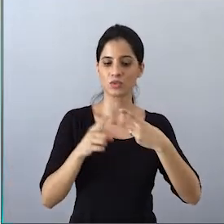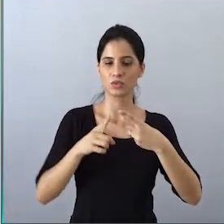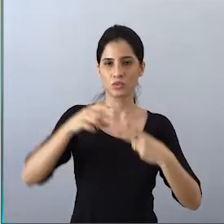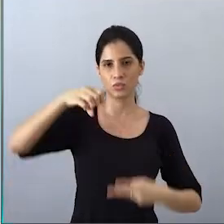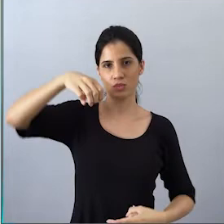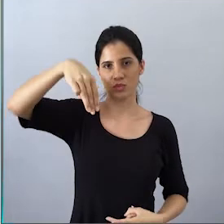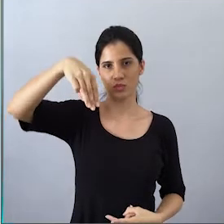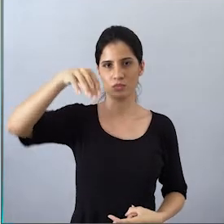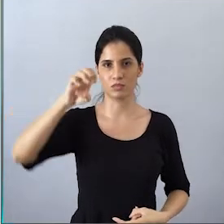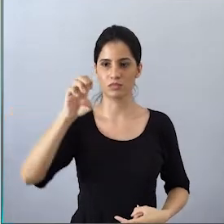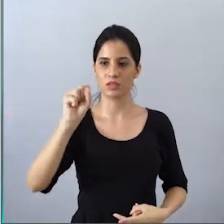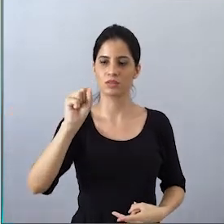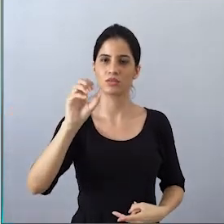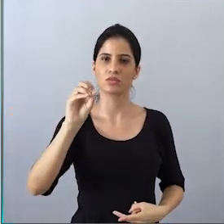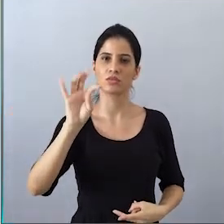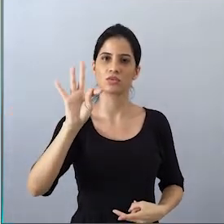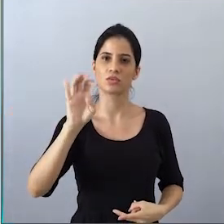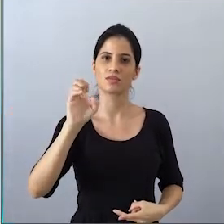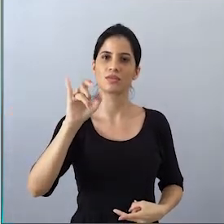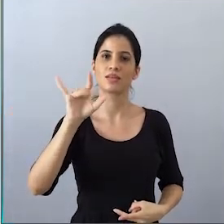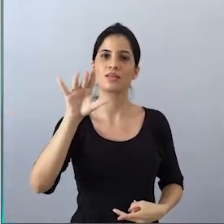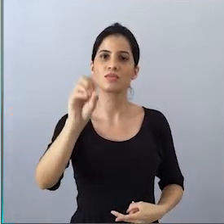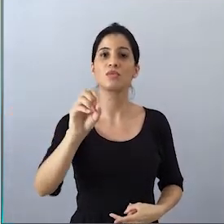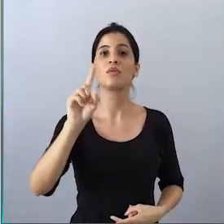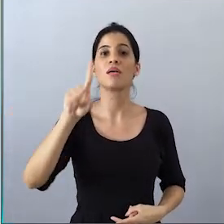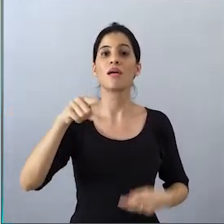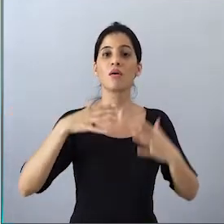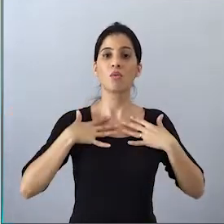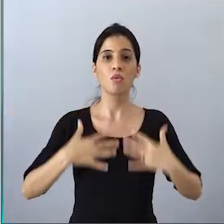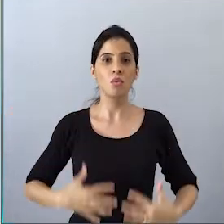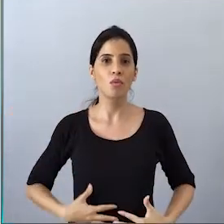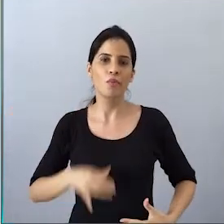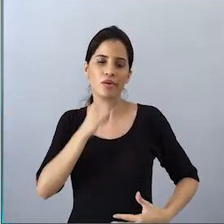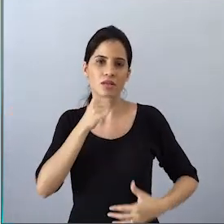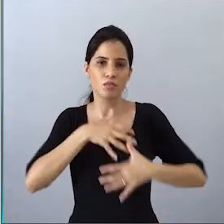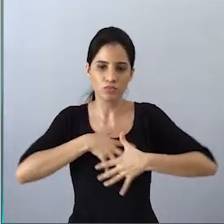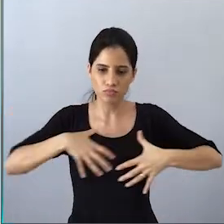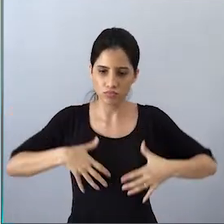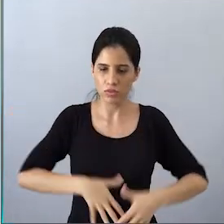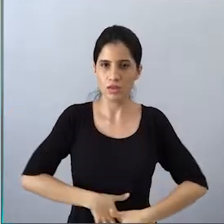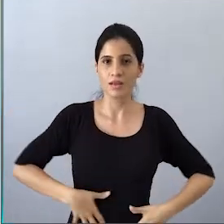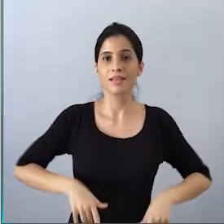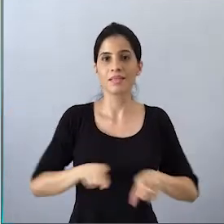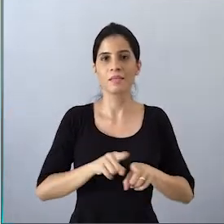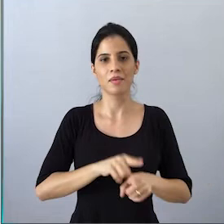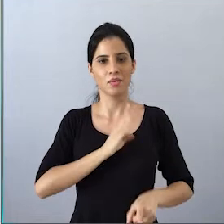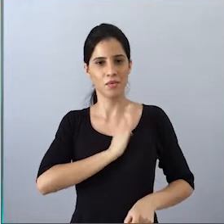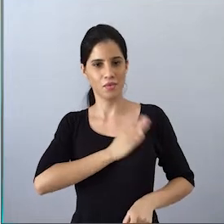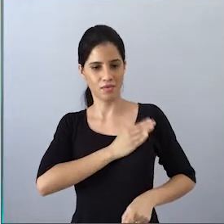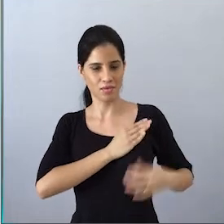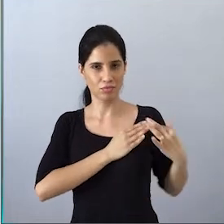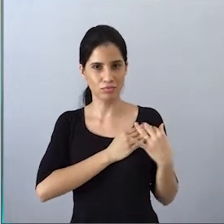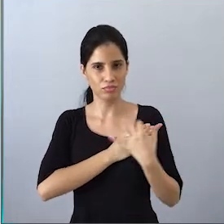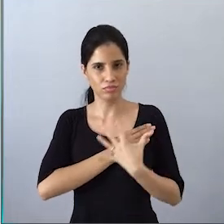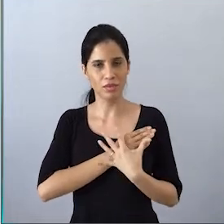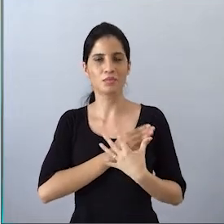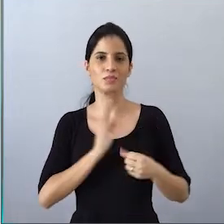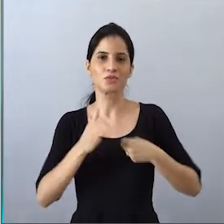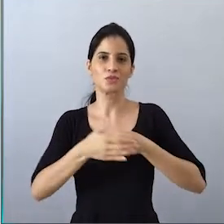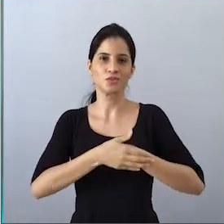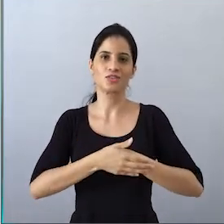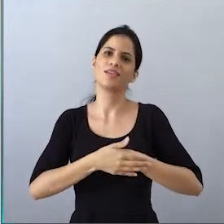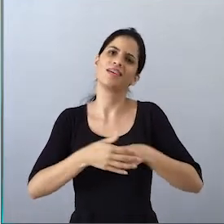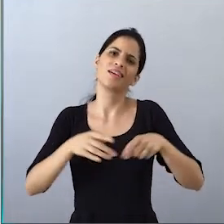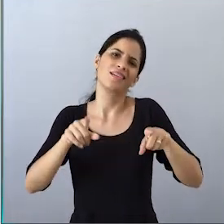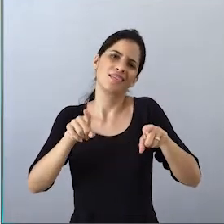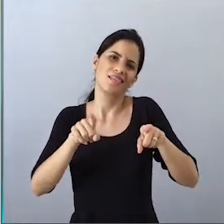é a camada que reveste as cavidades corpóreas como o tórax, o abdômen e o espaço em torno do coração. Ainda nestas